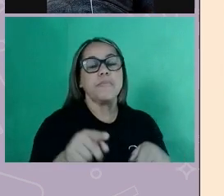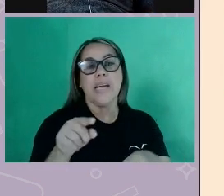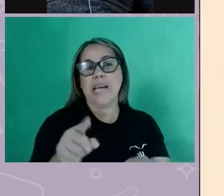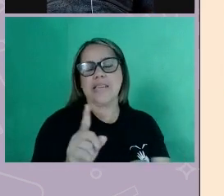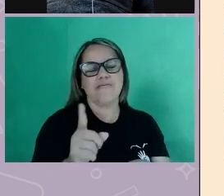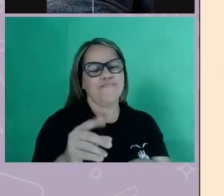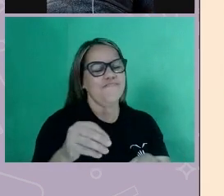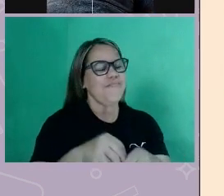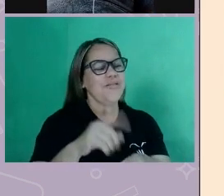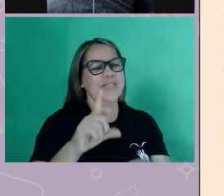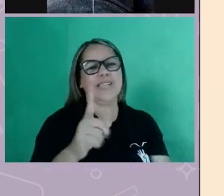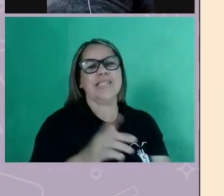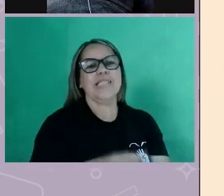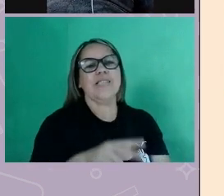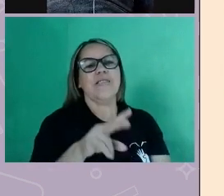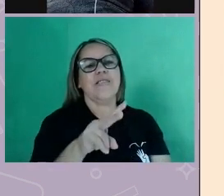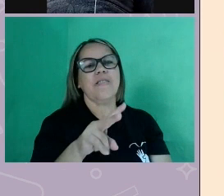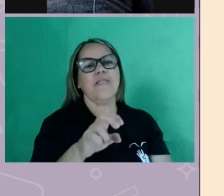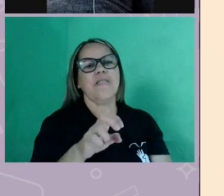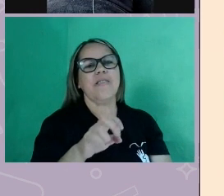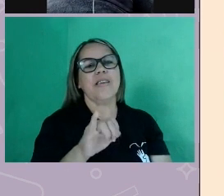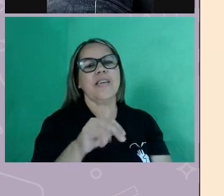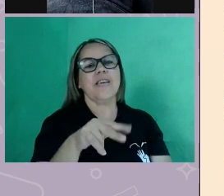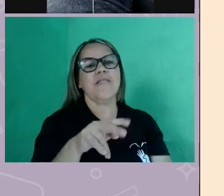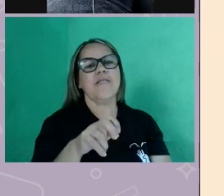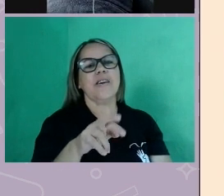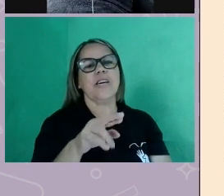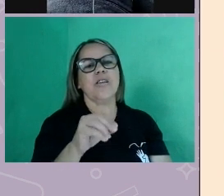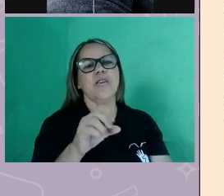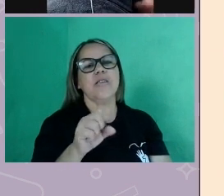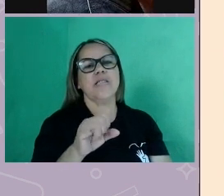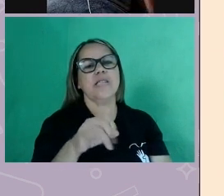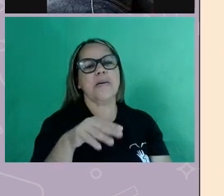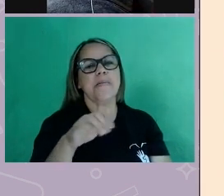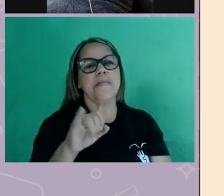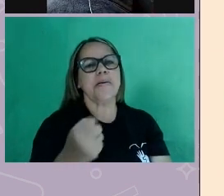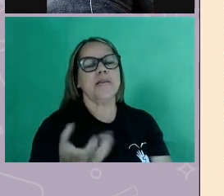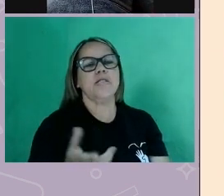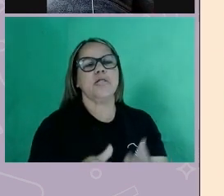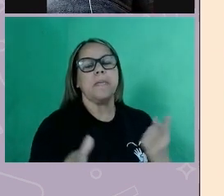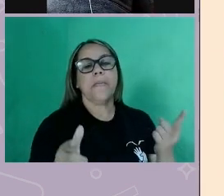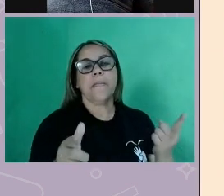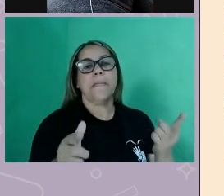cabe dizer que são inverossímeis não que elas sejam a verdade do fato mas